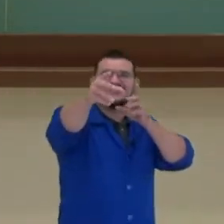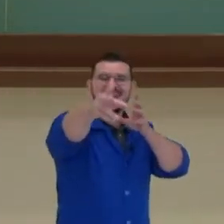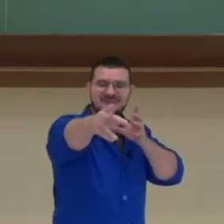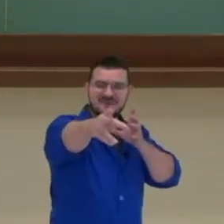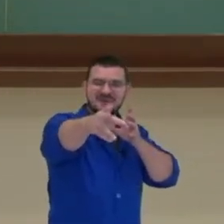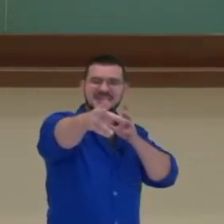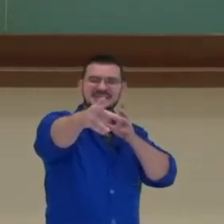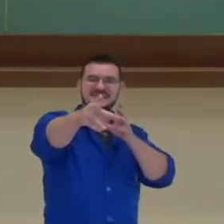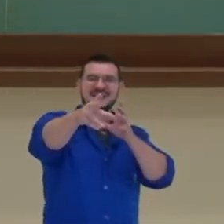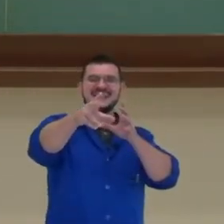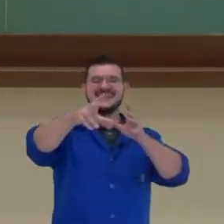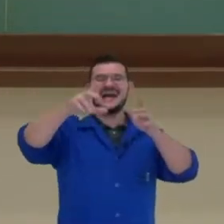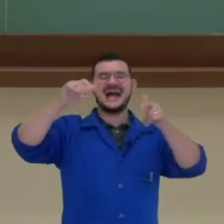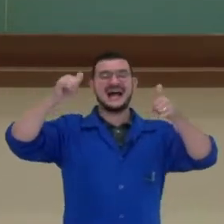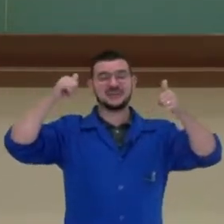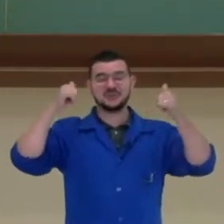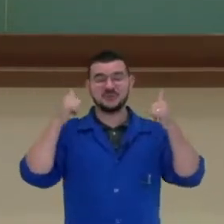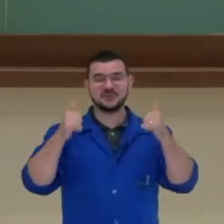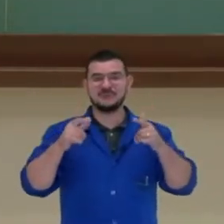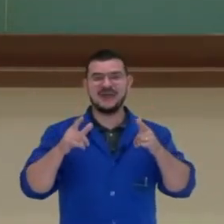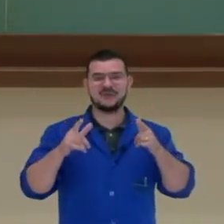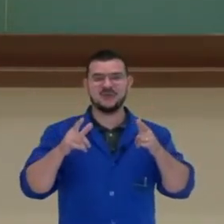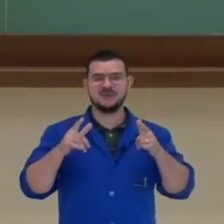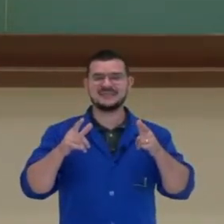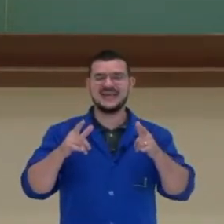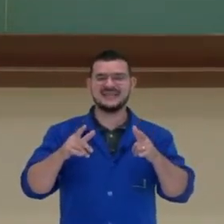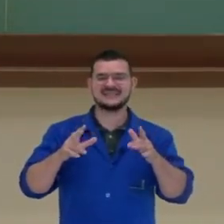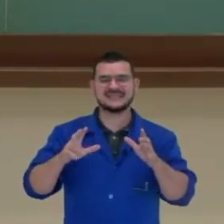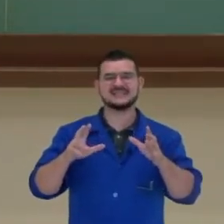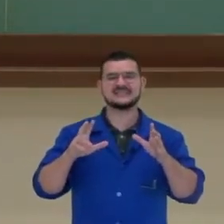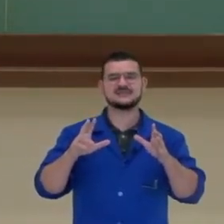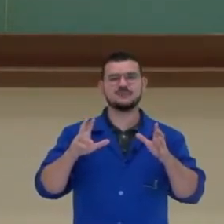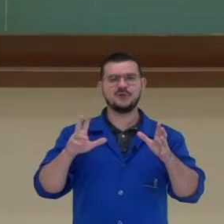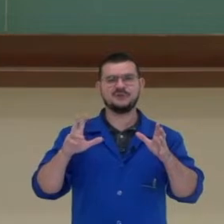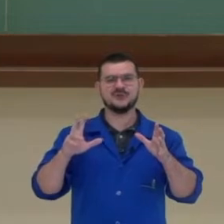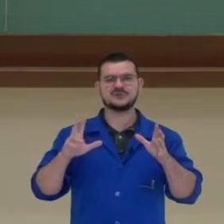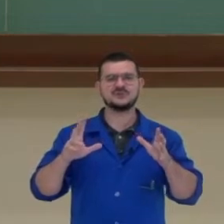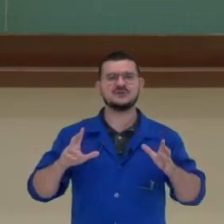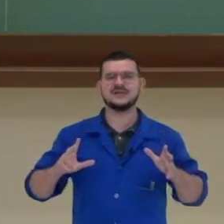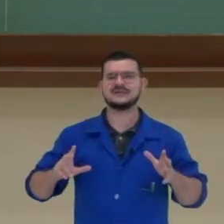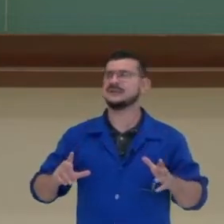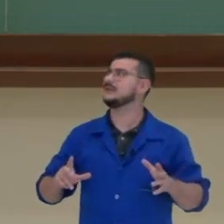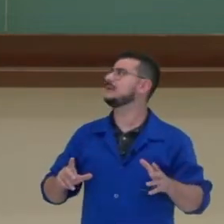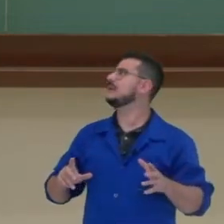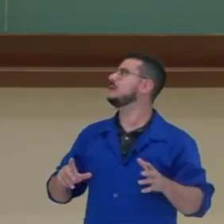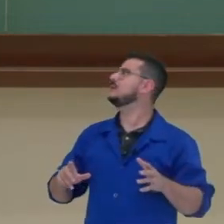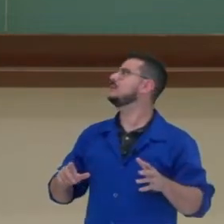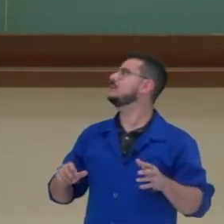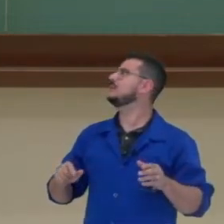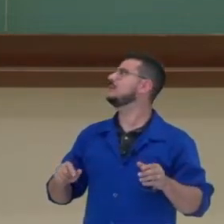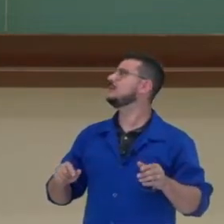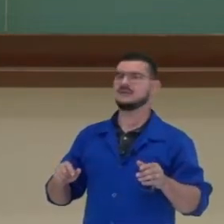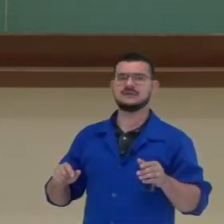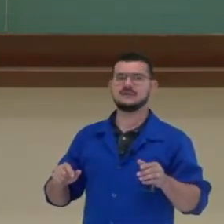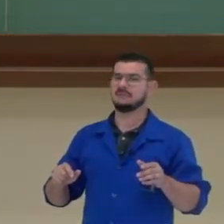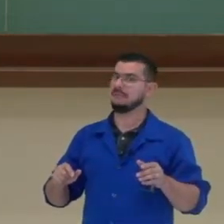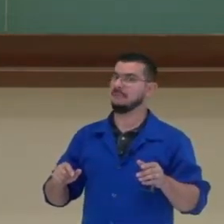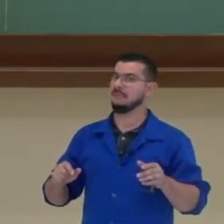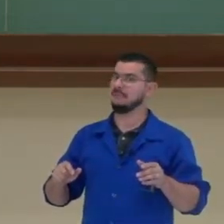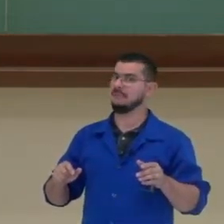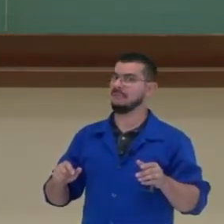Salve, salve, salve, meu querido e minha querida! Tudo bem com vocês? Professor Adriano...